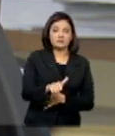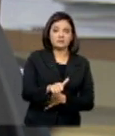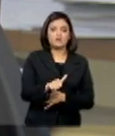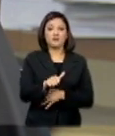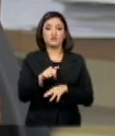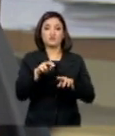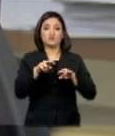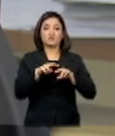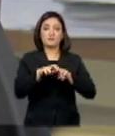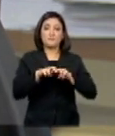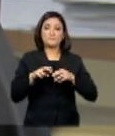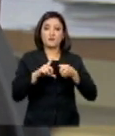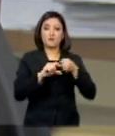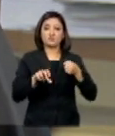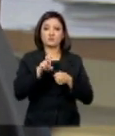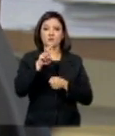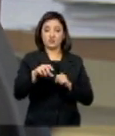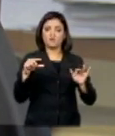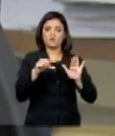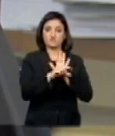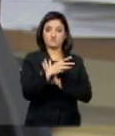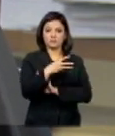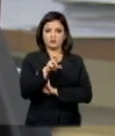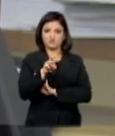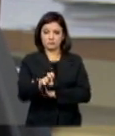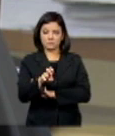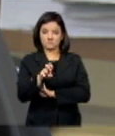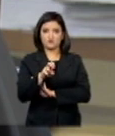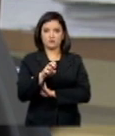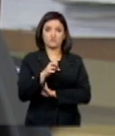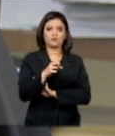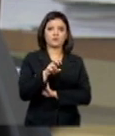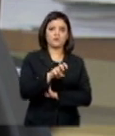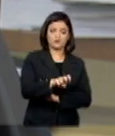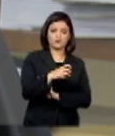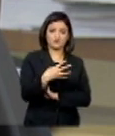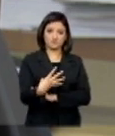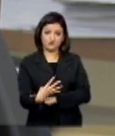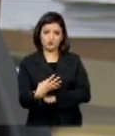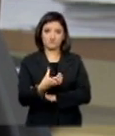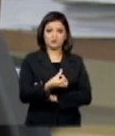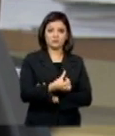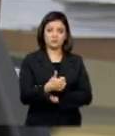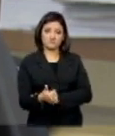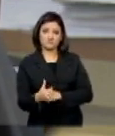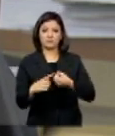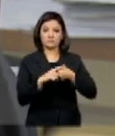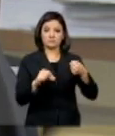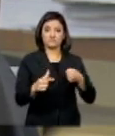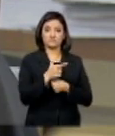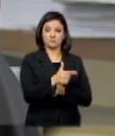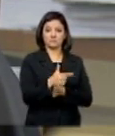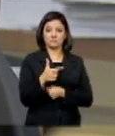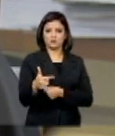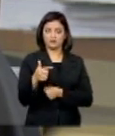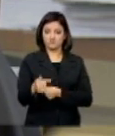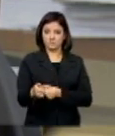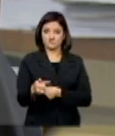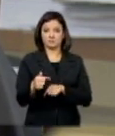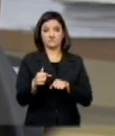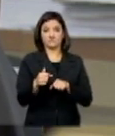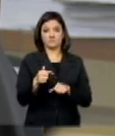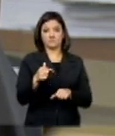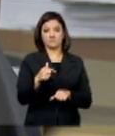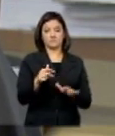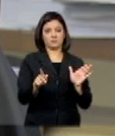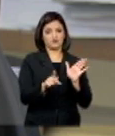em seus 35 54 61 e artigo 227 todos da constituição federal